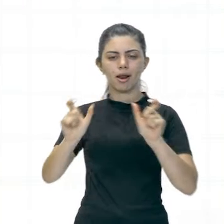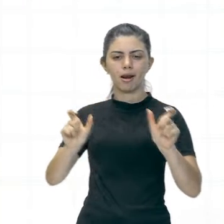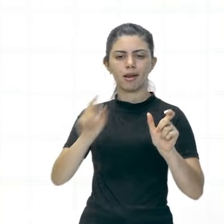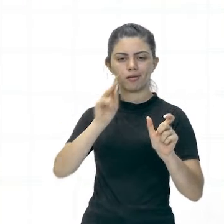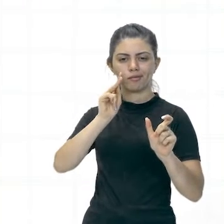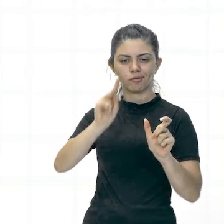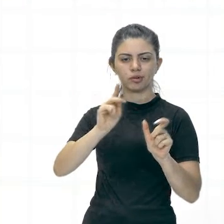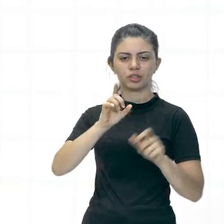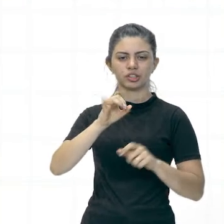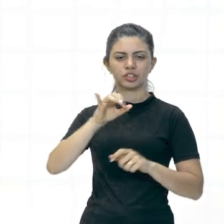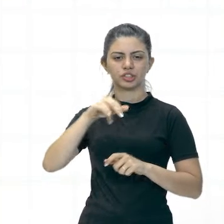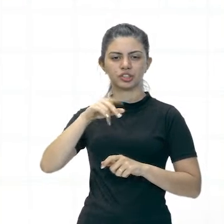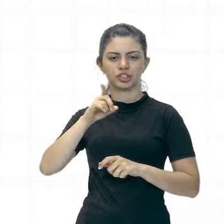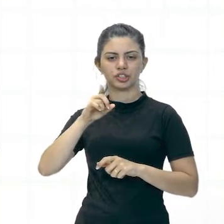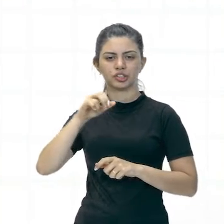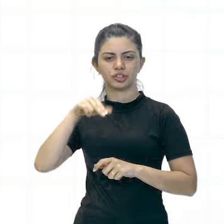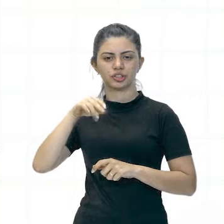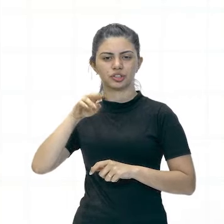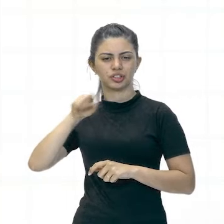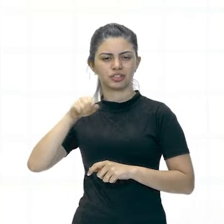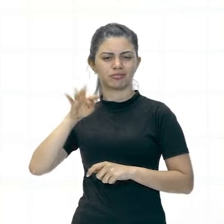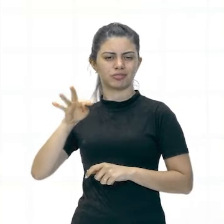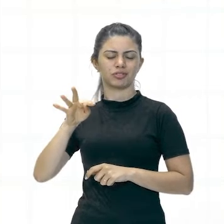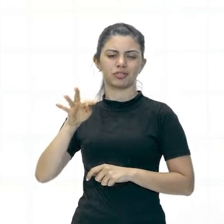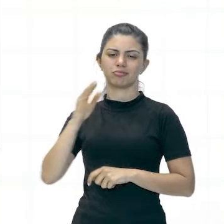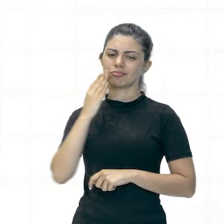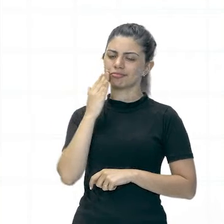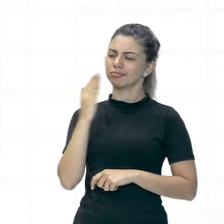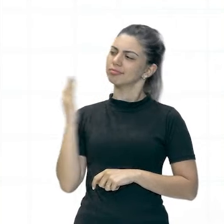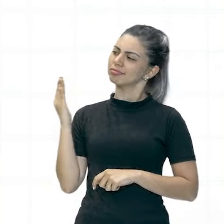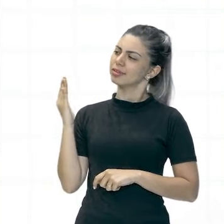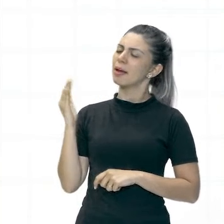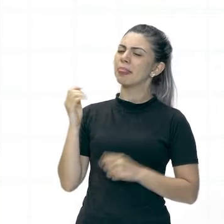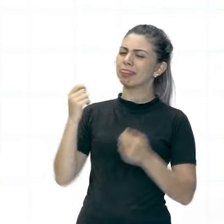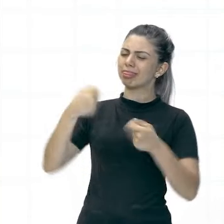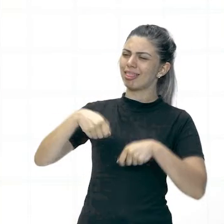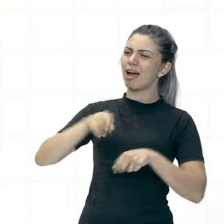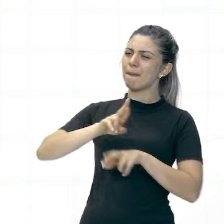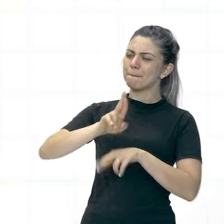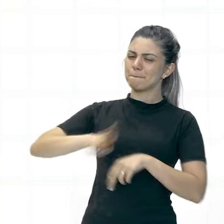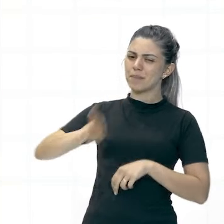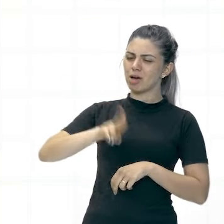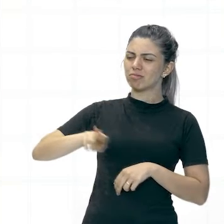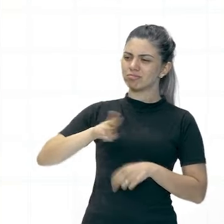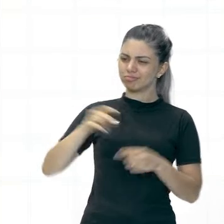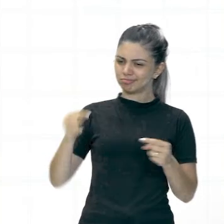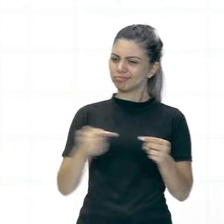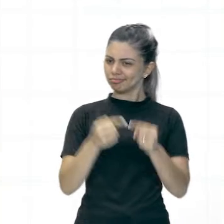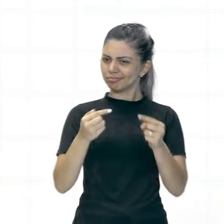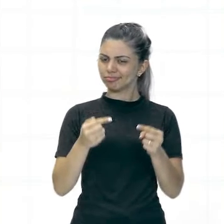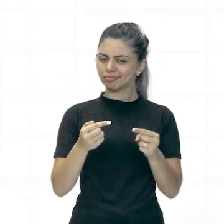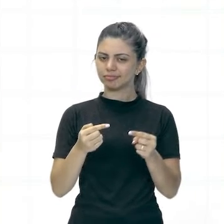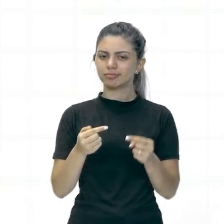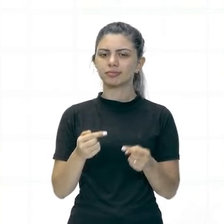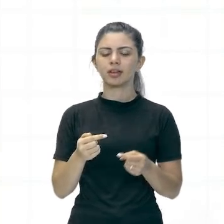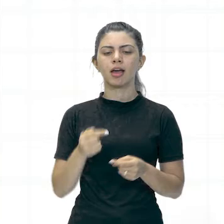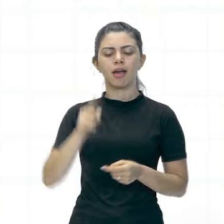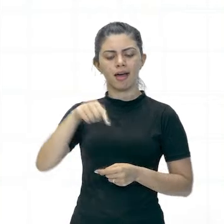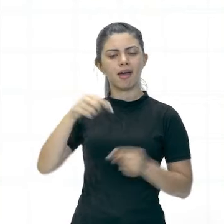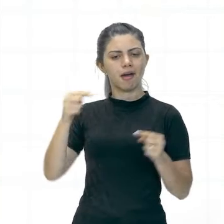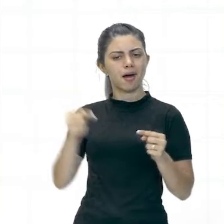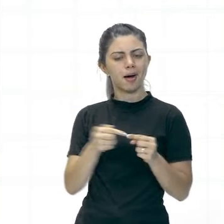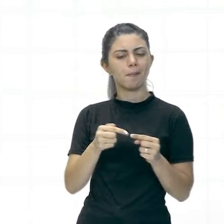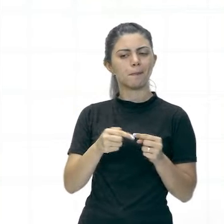didn't. Mas tem didn't, teacher? Posso utilizar essa forma contraída para indicar a